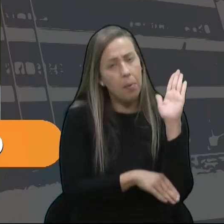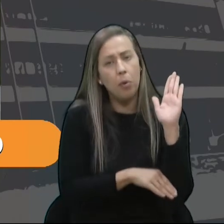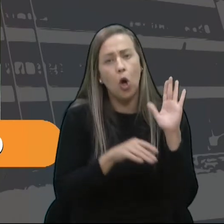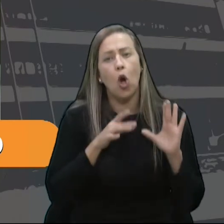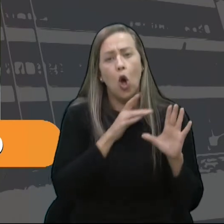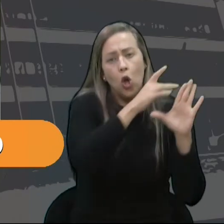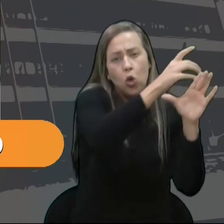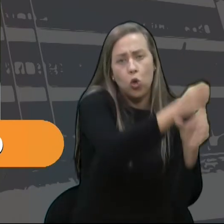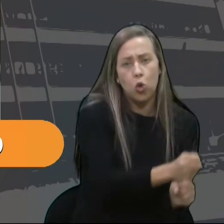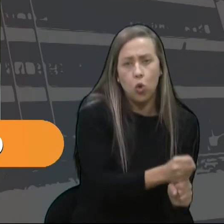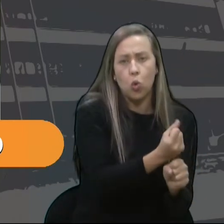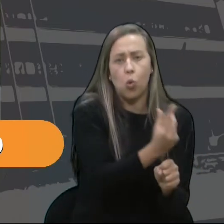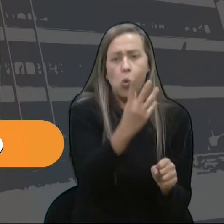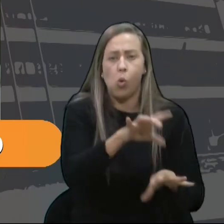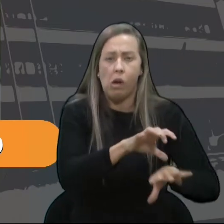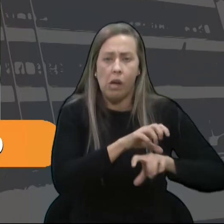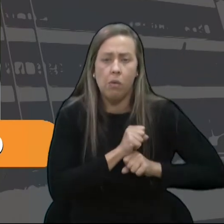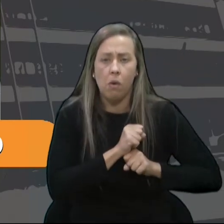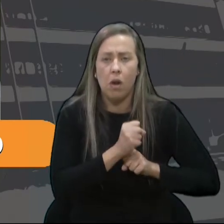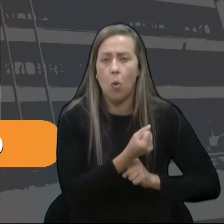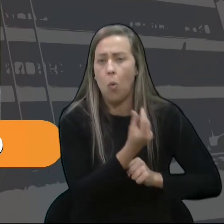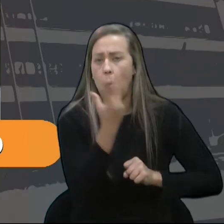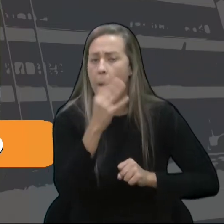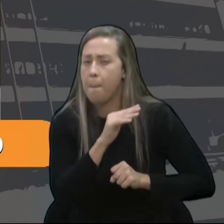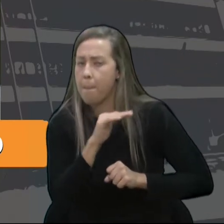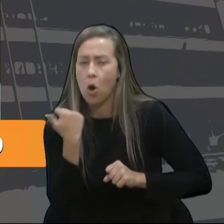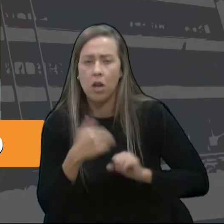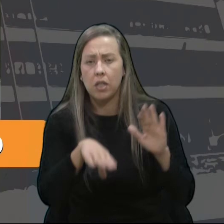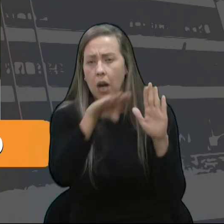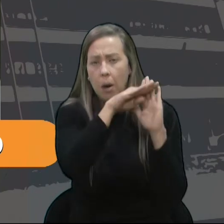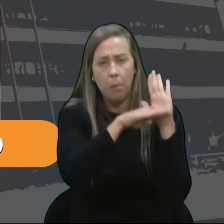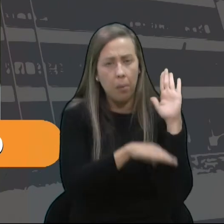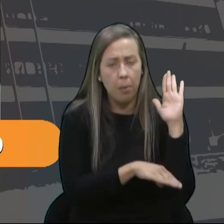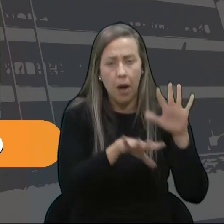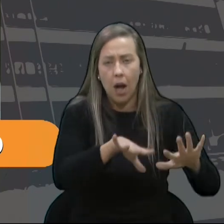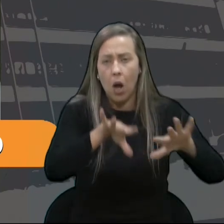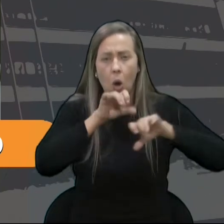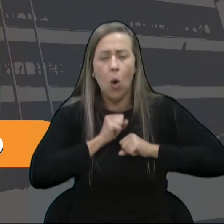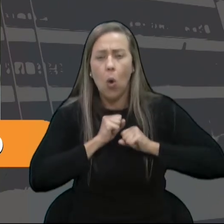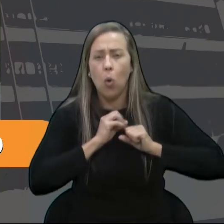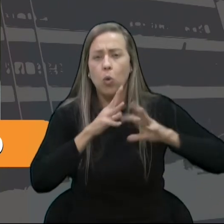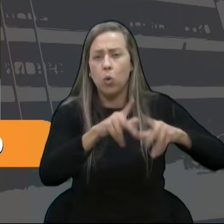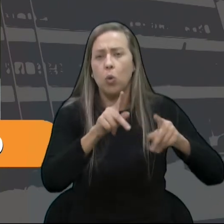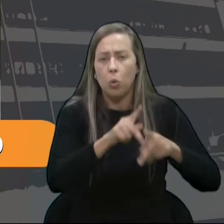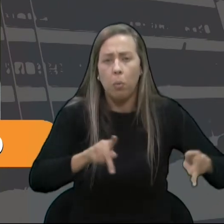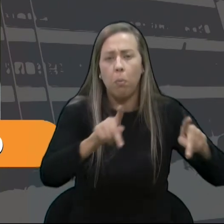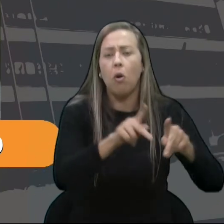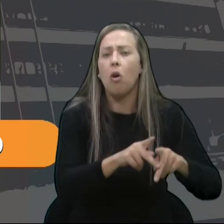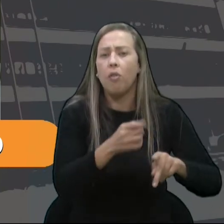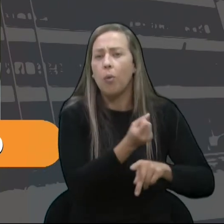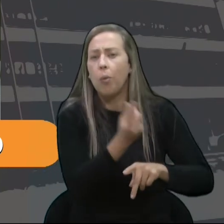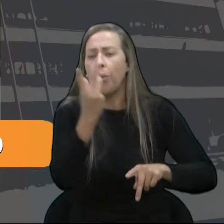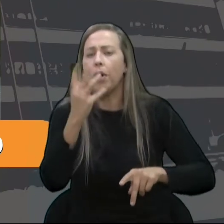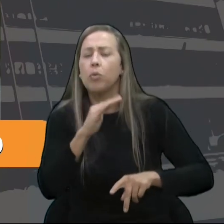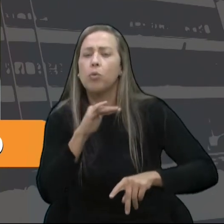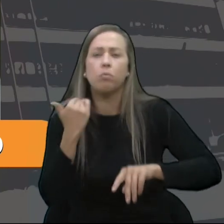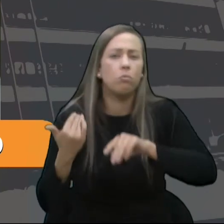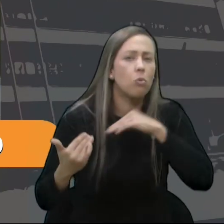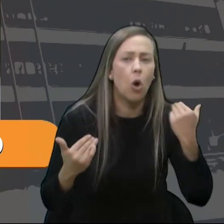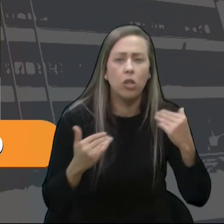de infectados, número total de mortes, infectados por total da população, mortos por total da